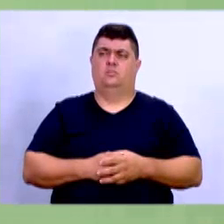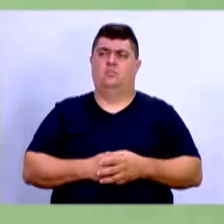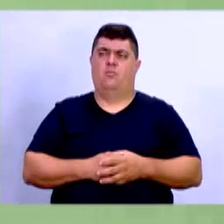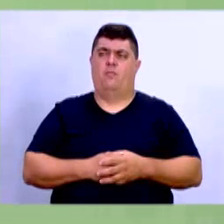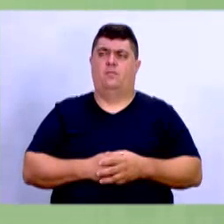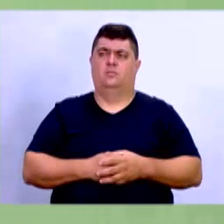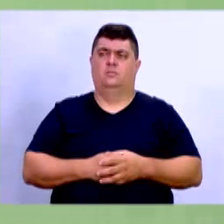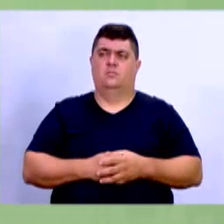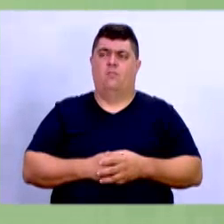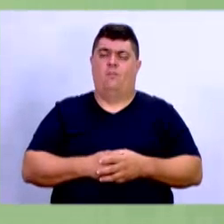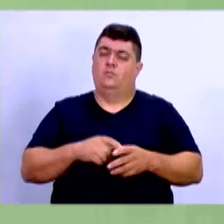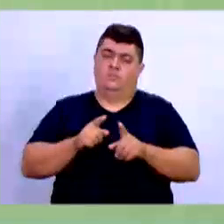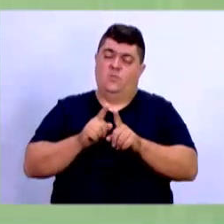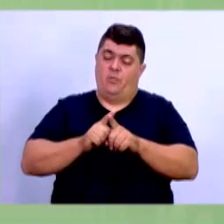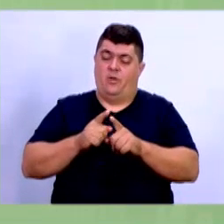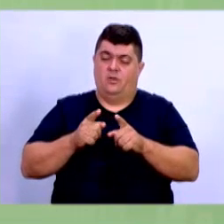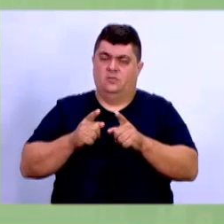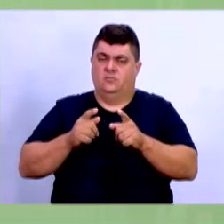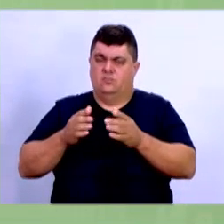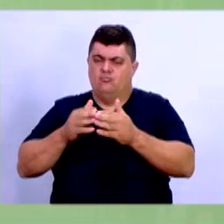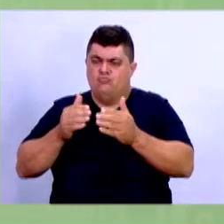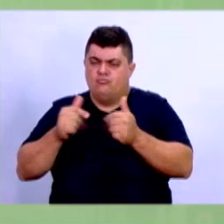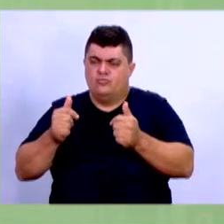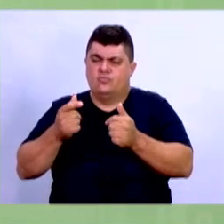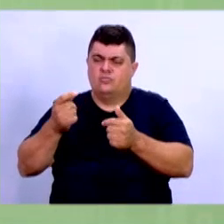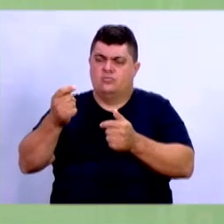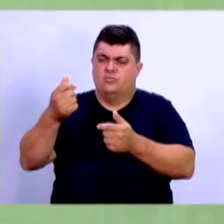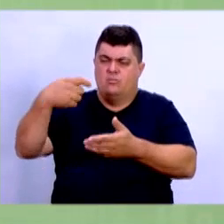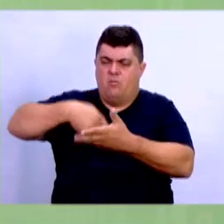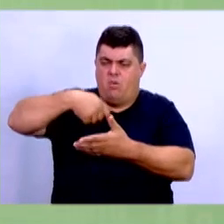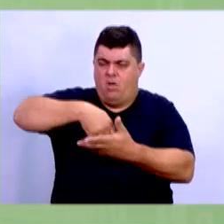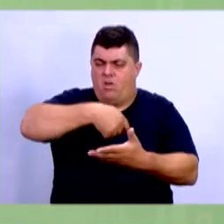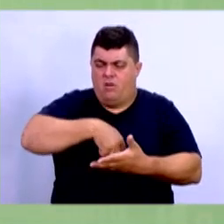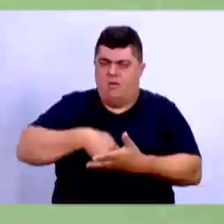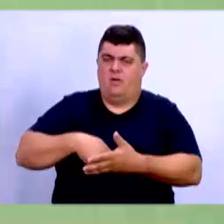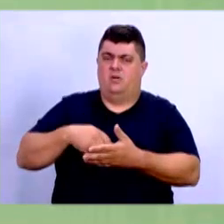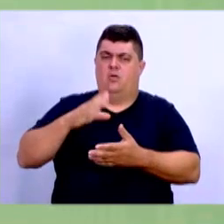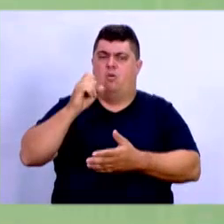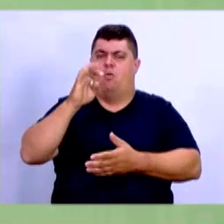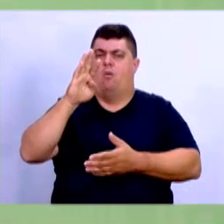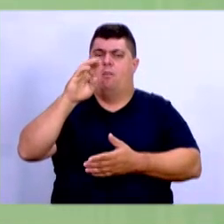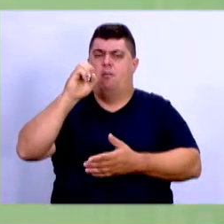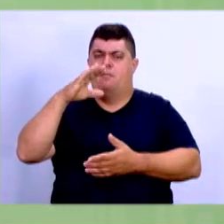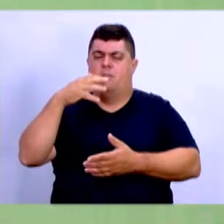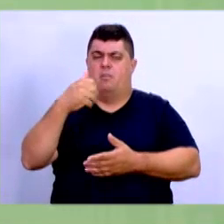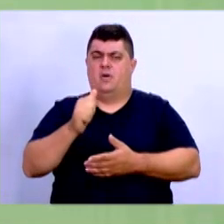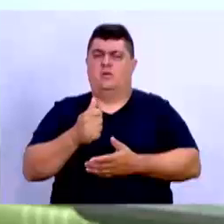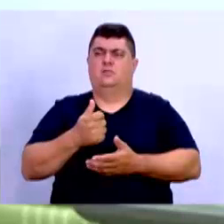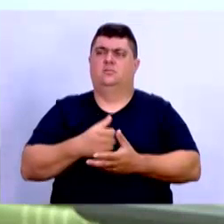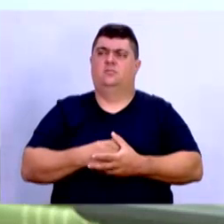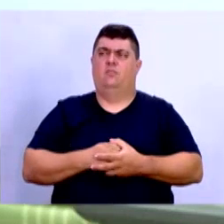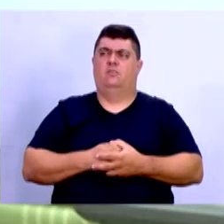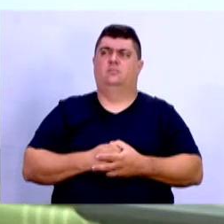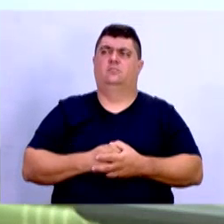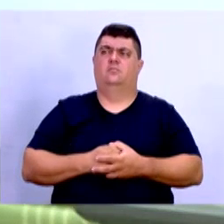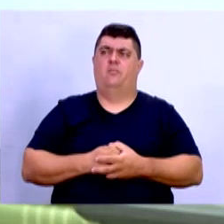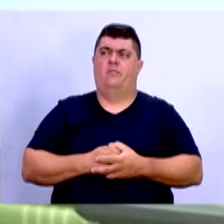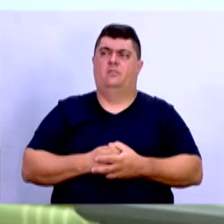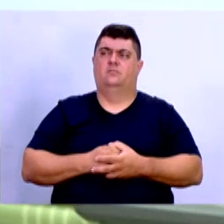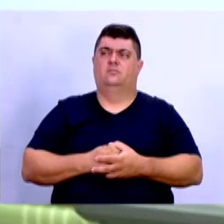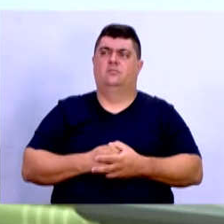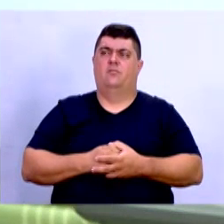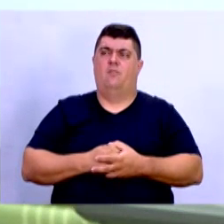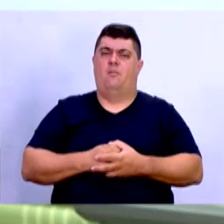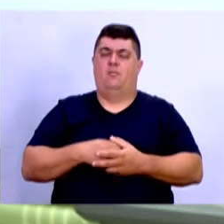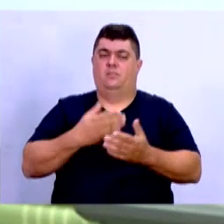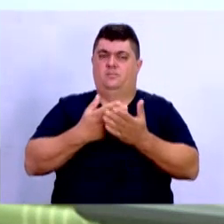os serviços de cobrança que vai o quê? Auxiliar nesse processo de cobrança dos clientes devedores, certo?